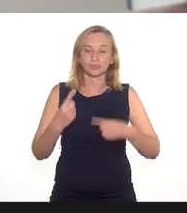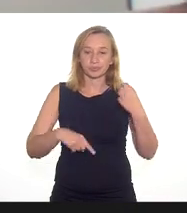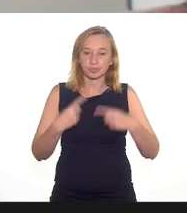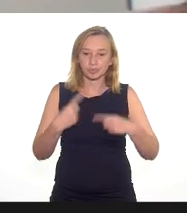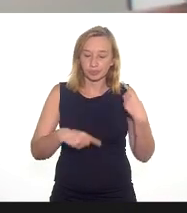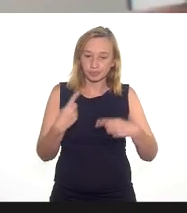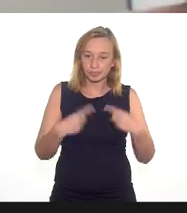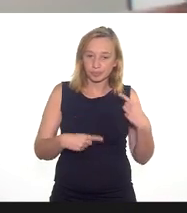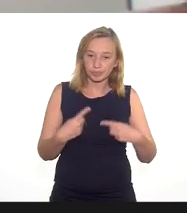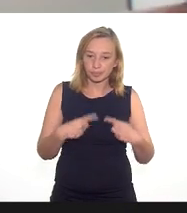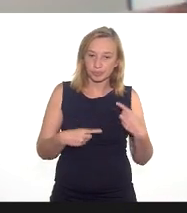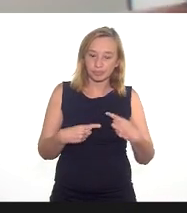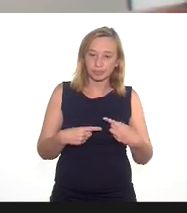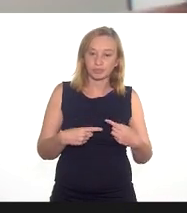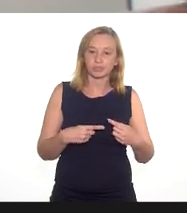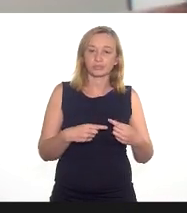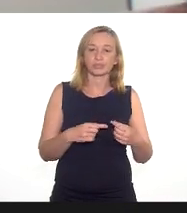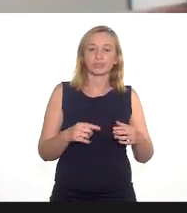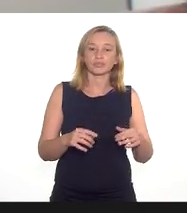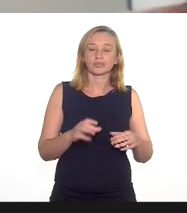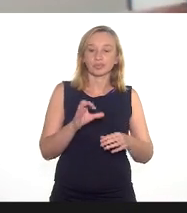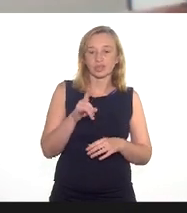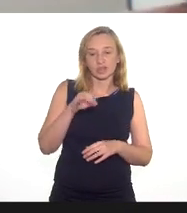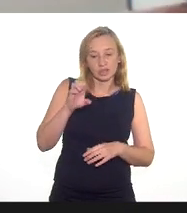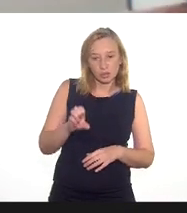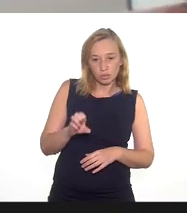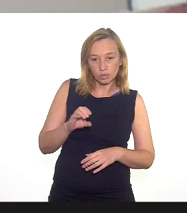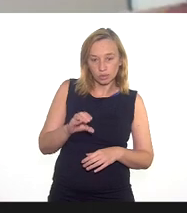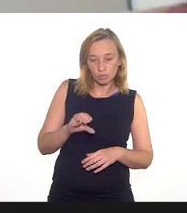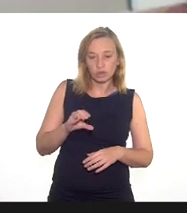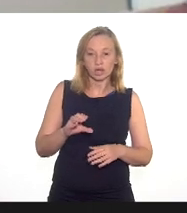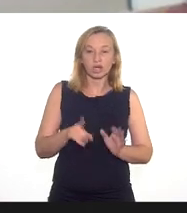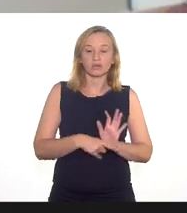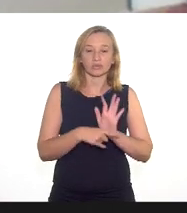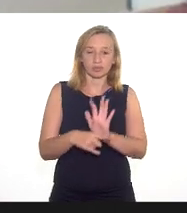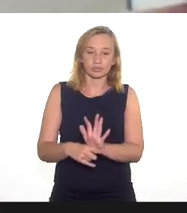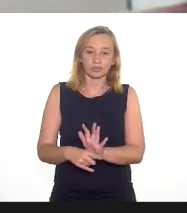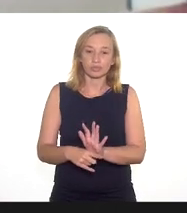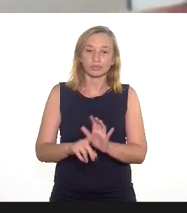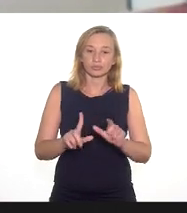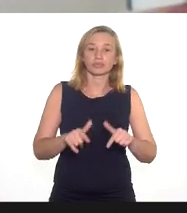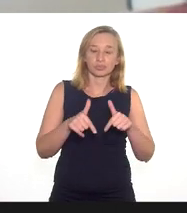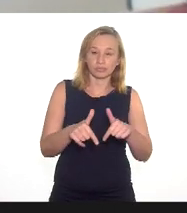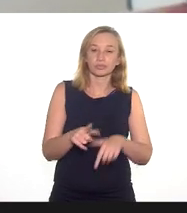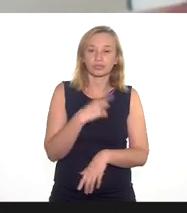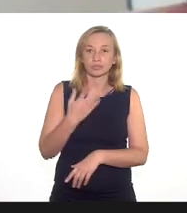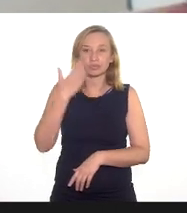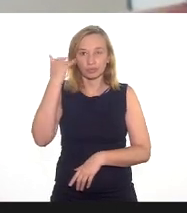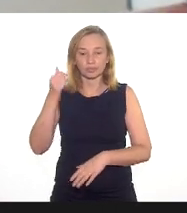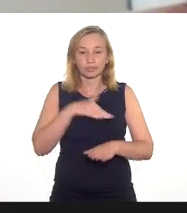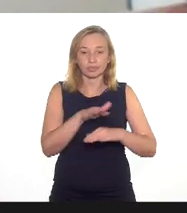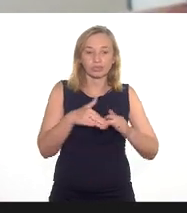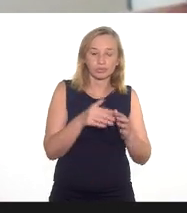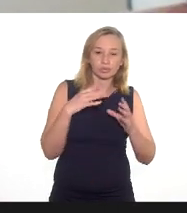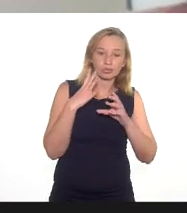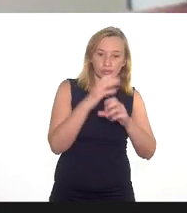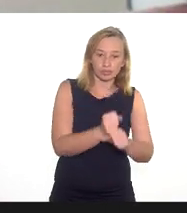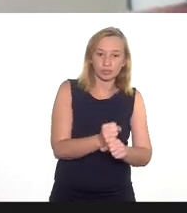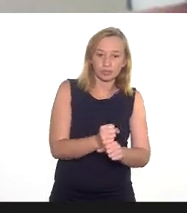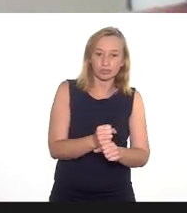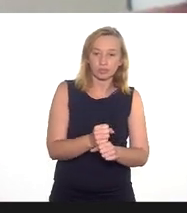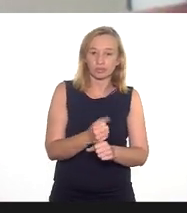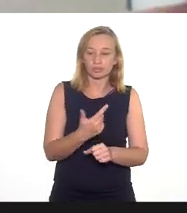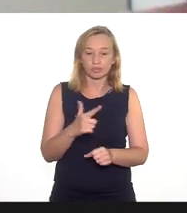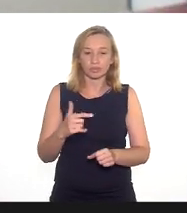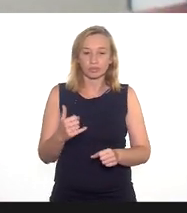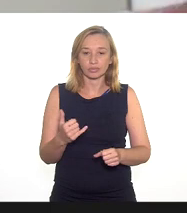link patrocinado que vem sendo feito na SEDUC complementaria essas ações, que a gente sabe que todas elas somadas vão ser insuficientes.